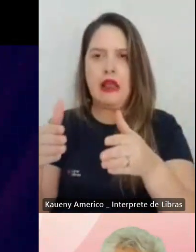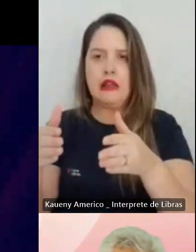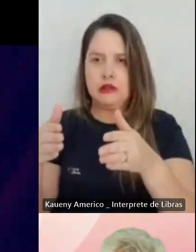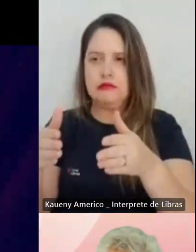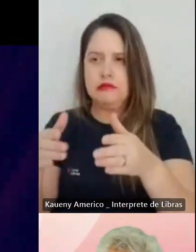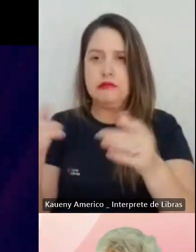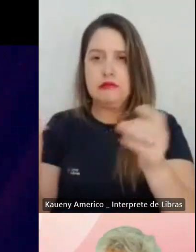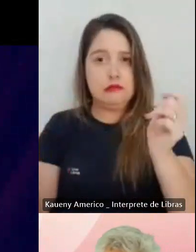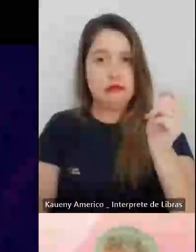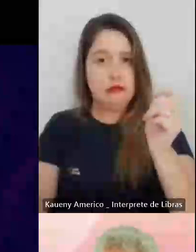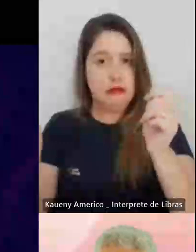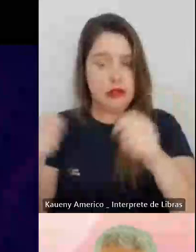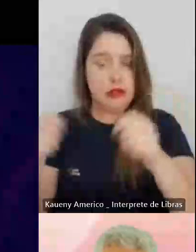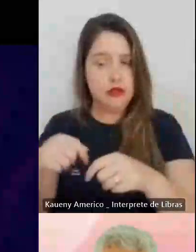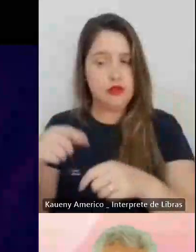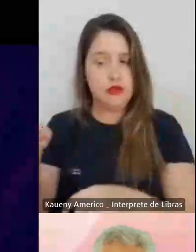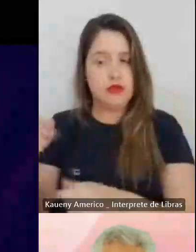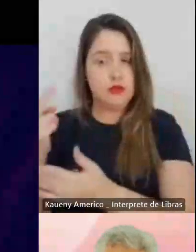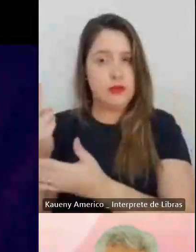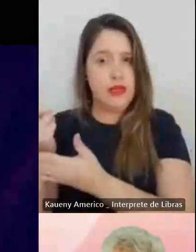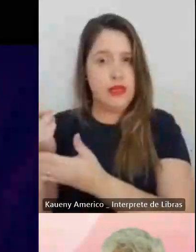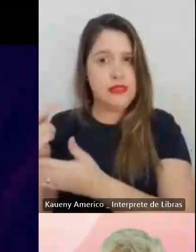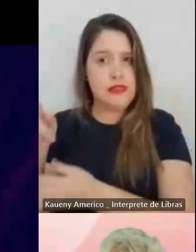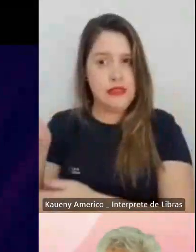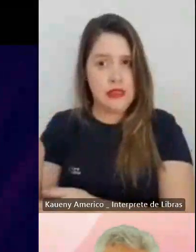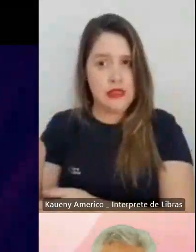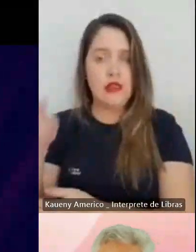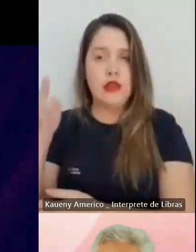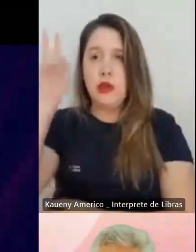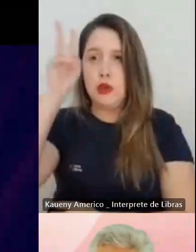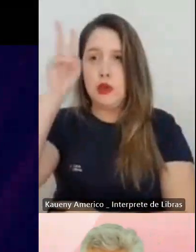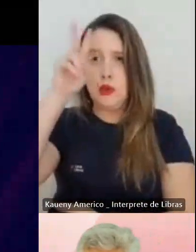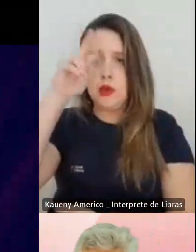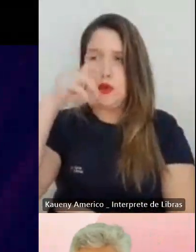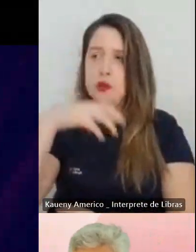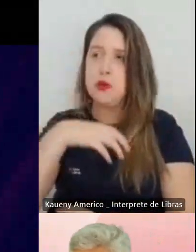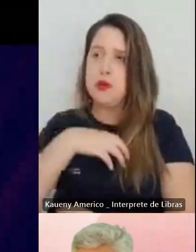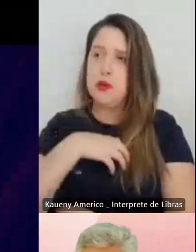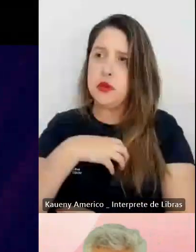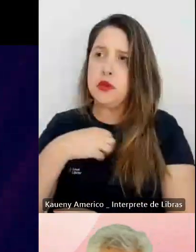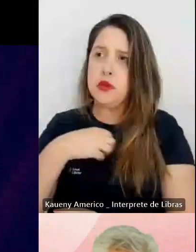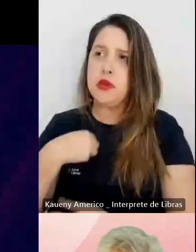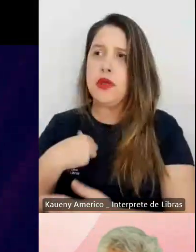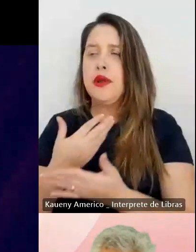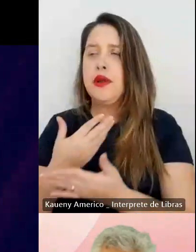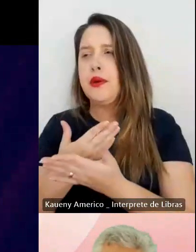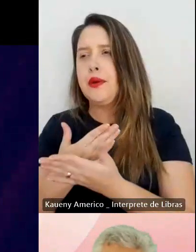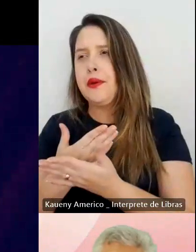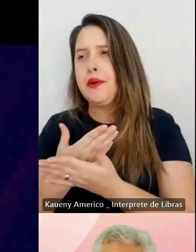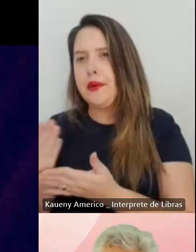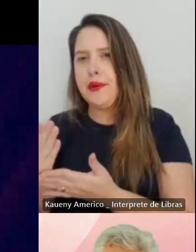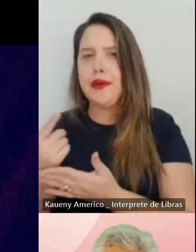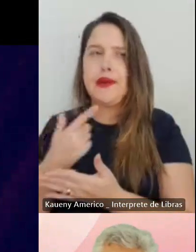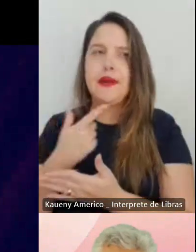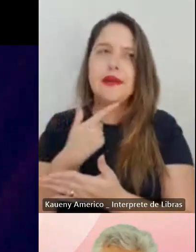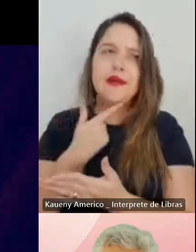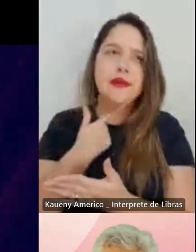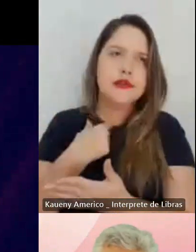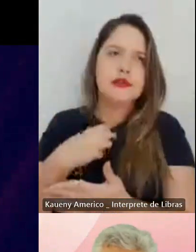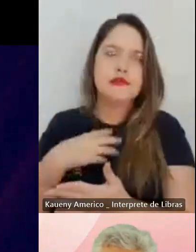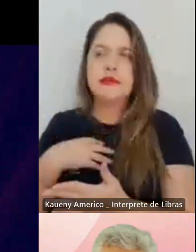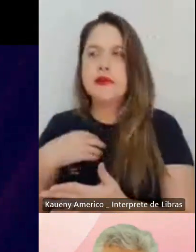do paciente e conforme a história, no sentido, já estou com a minha prole, eu já não tenho desejo de filhos, você